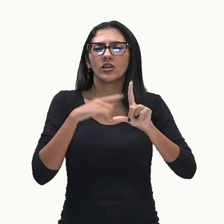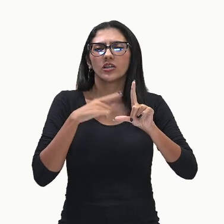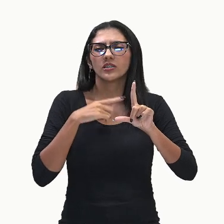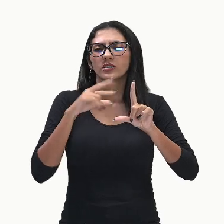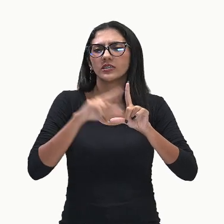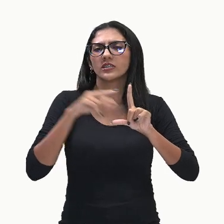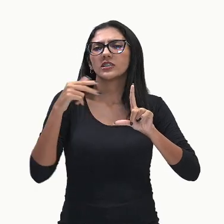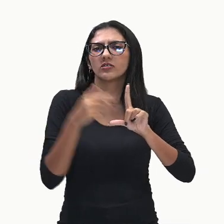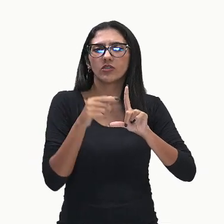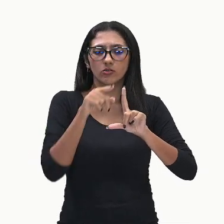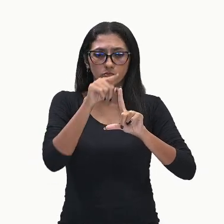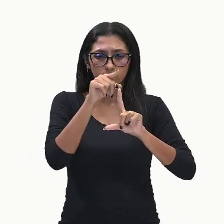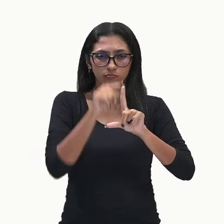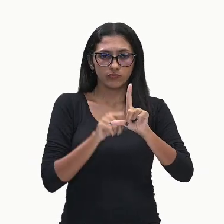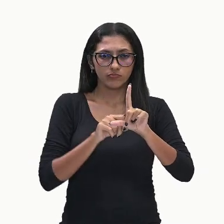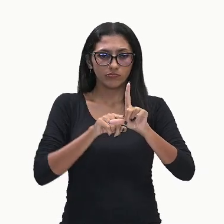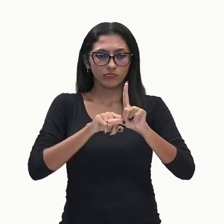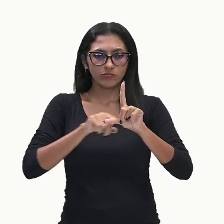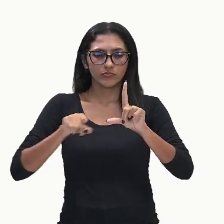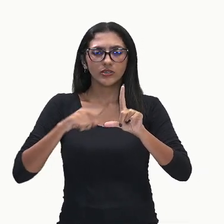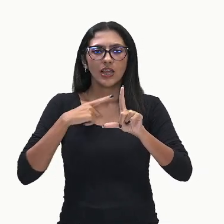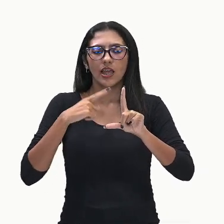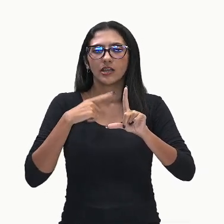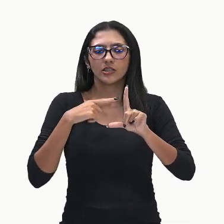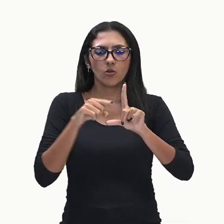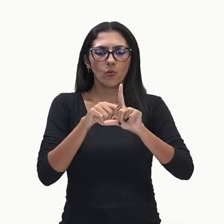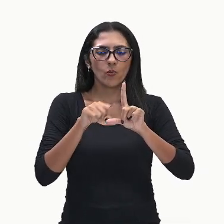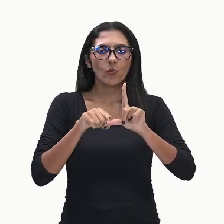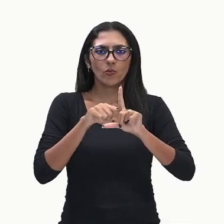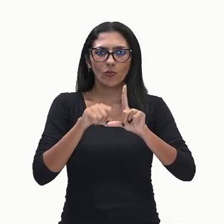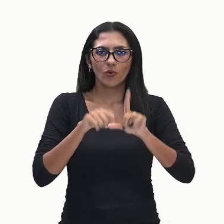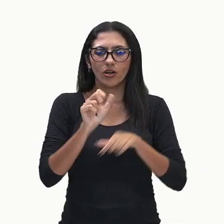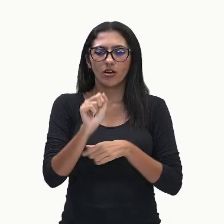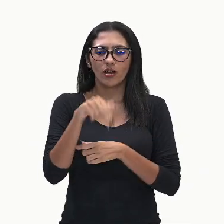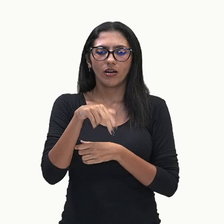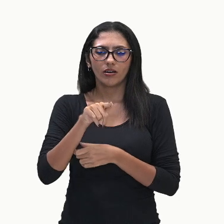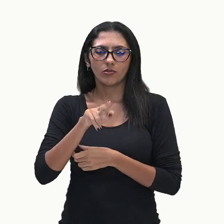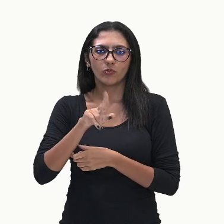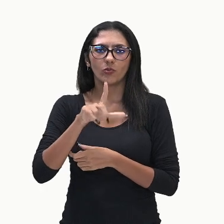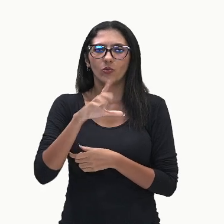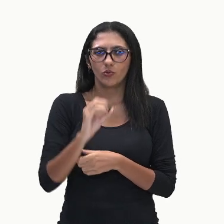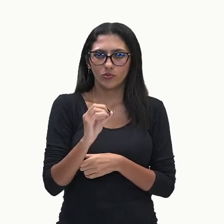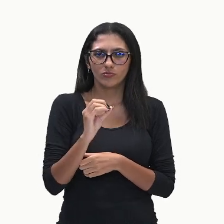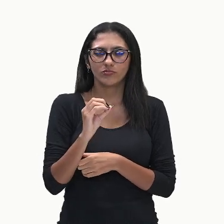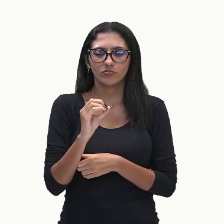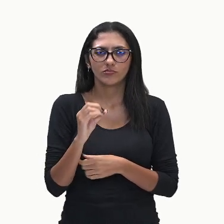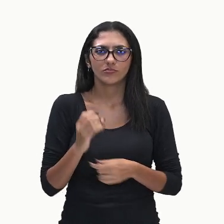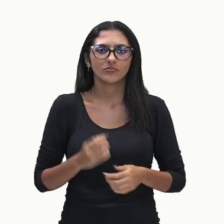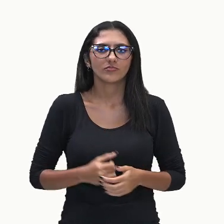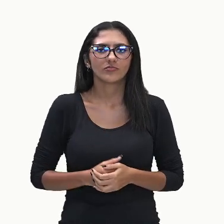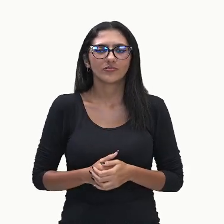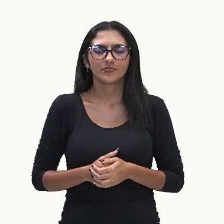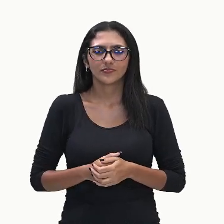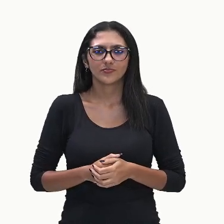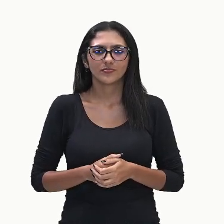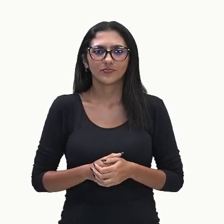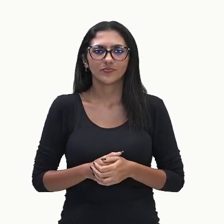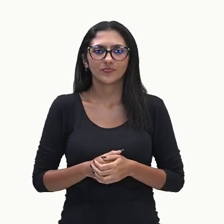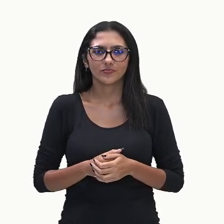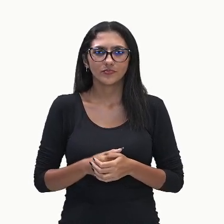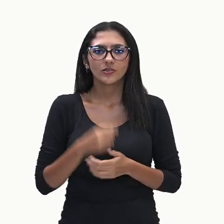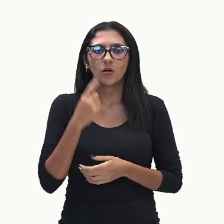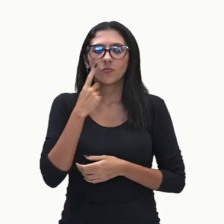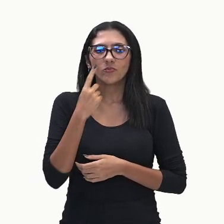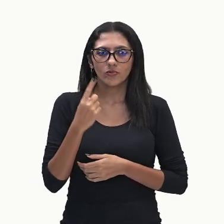dois lados formam ali um ângulo de 90 graus, ok? E aí, quando você pega